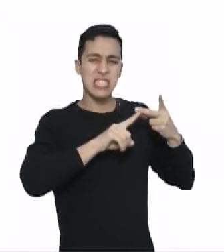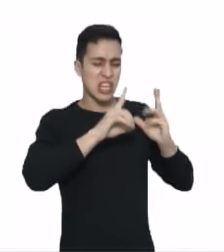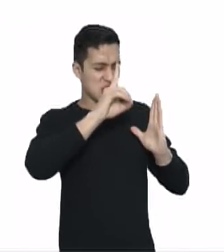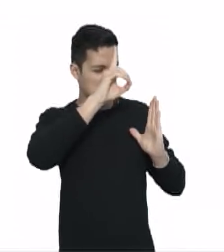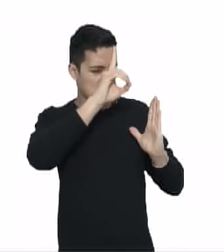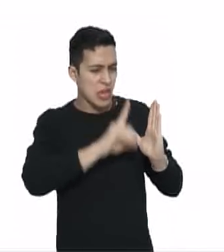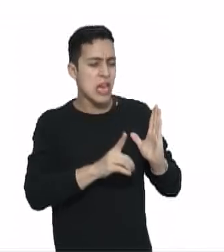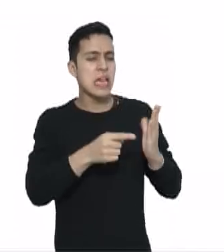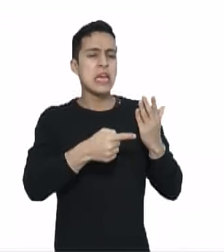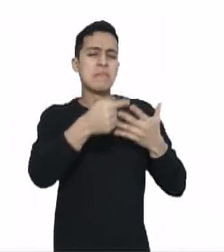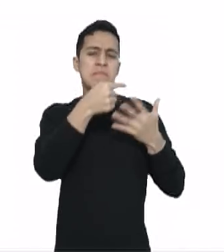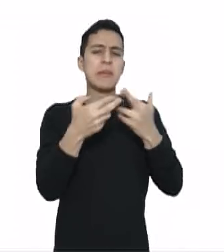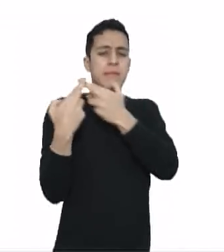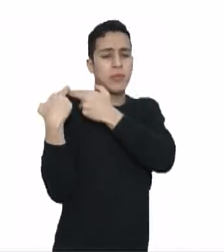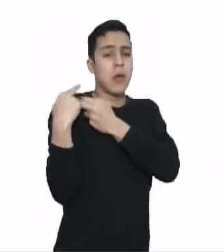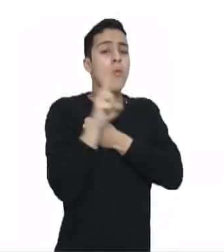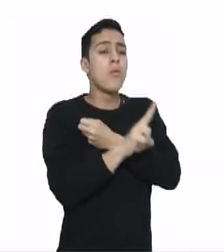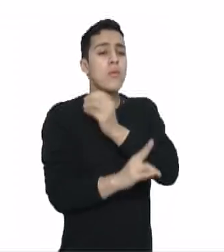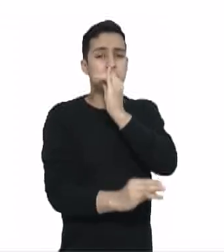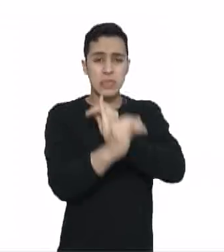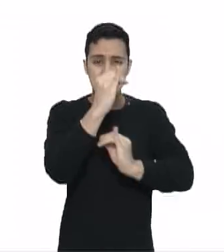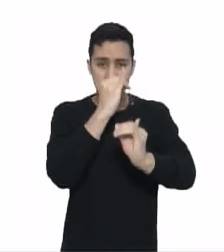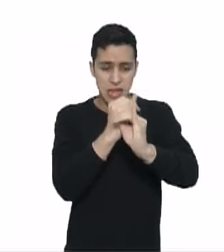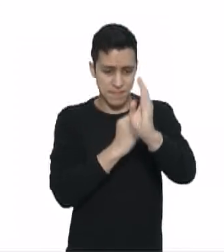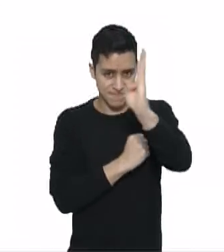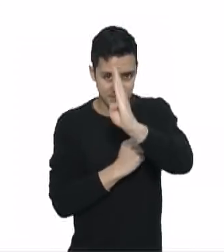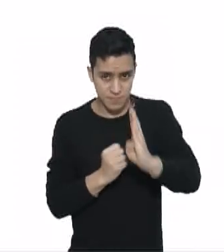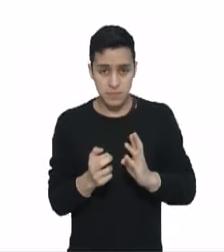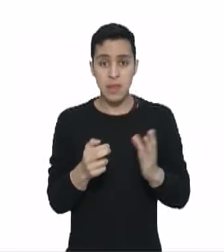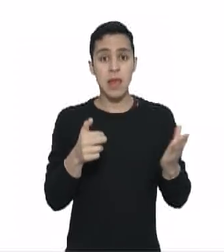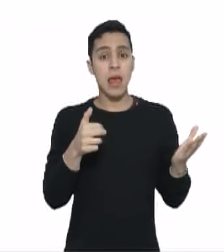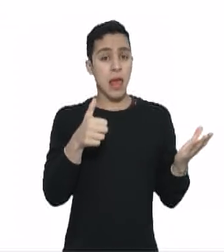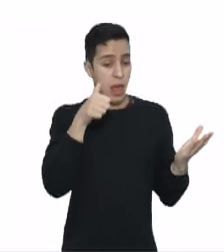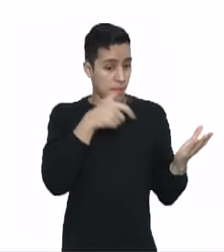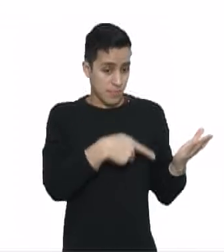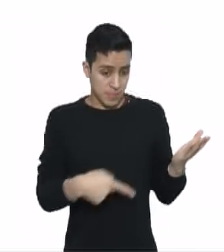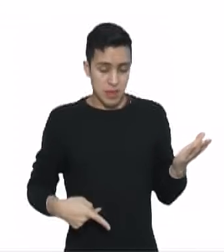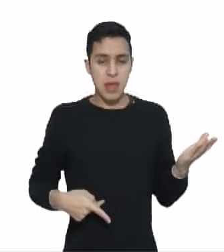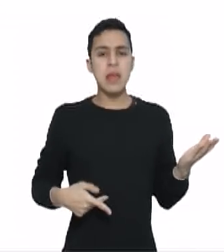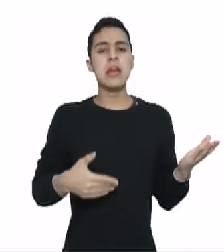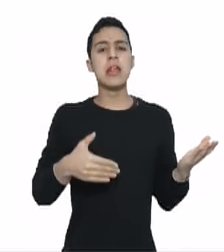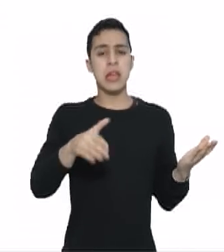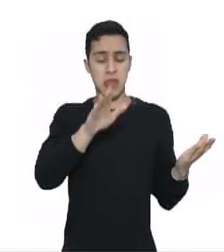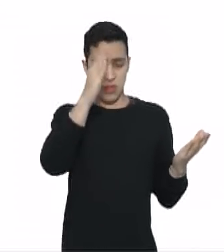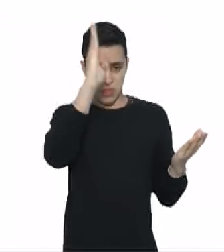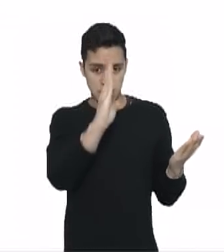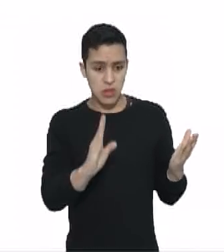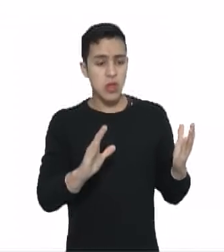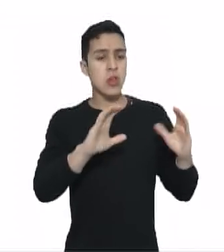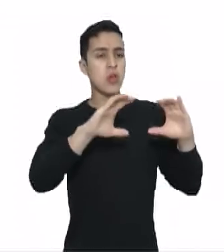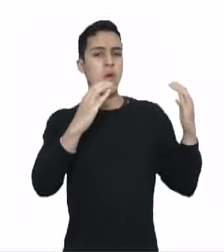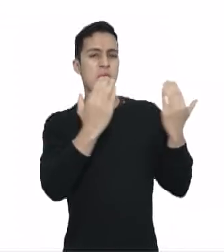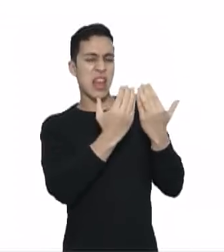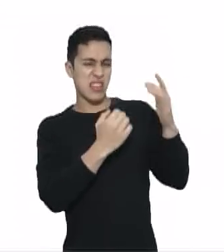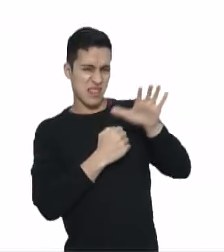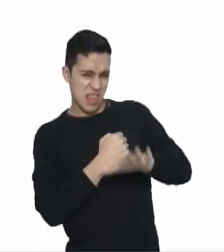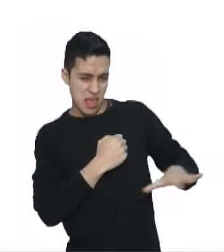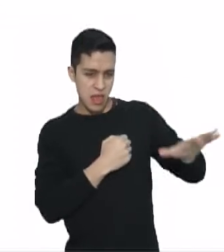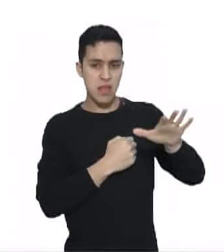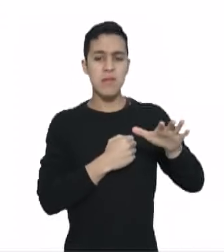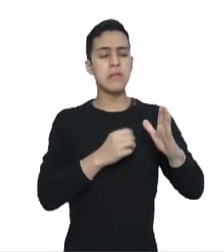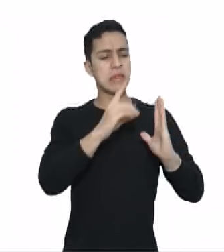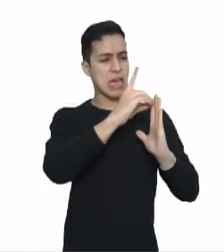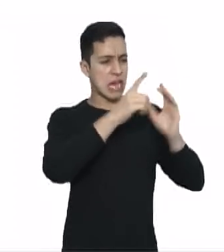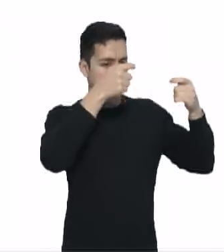o uso da internet no Brasil. A Presidenta da República faço saber que o Congresso Nacional decreta e eu